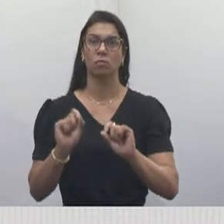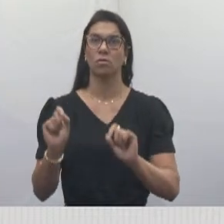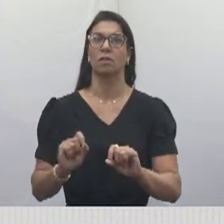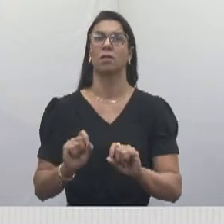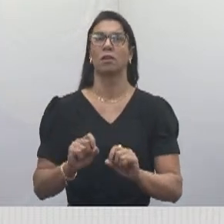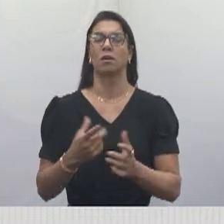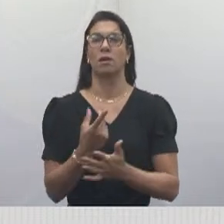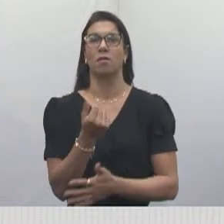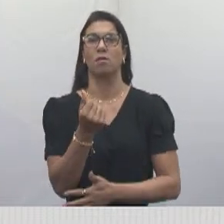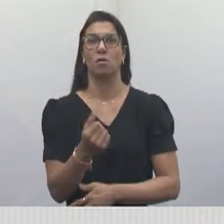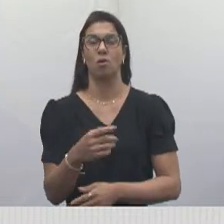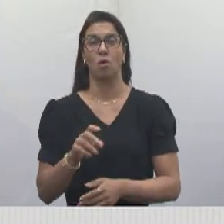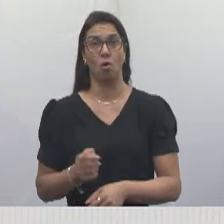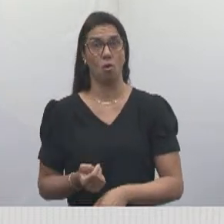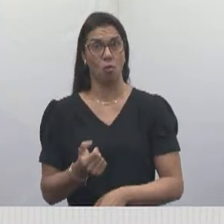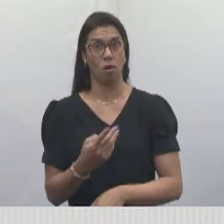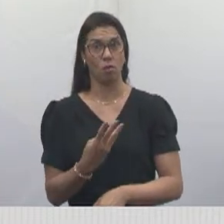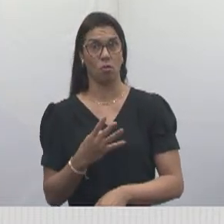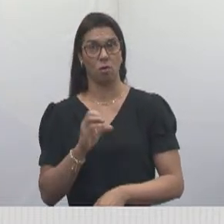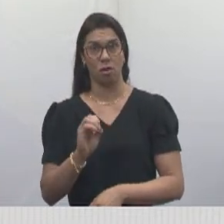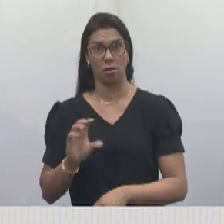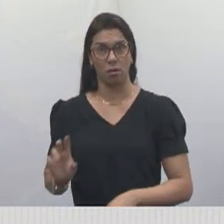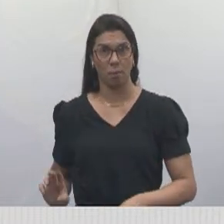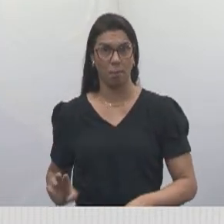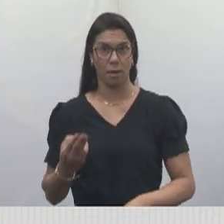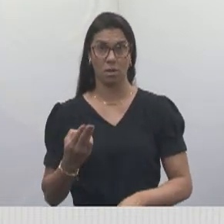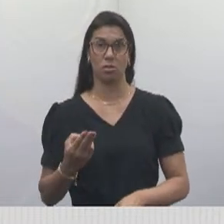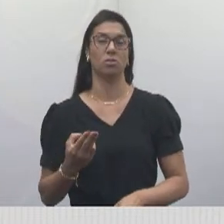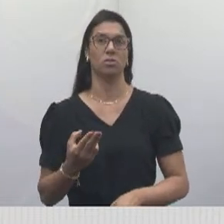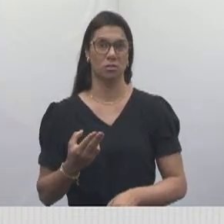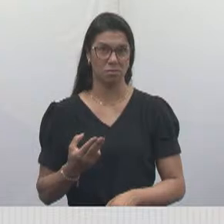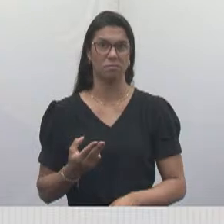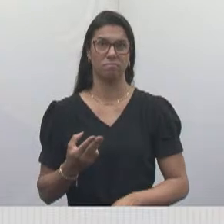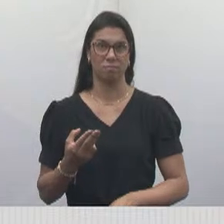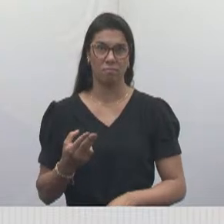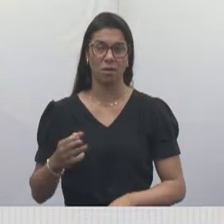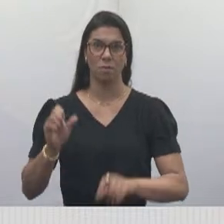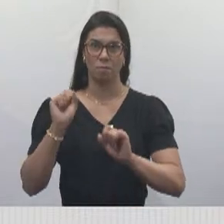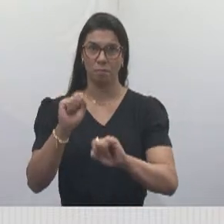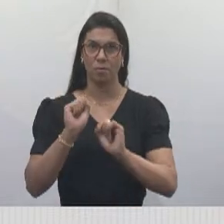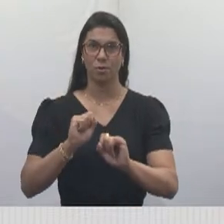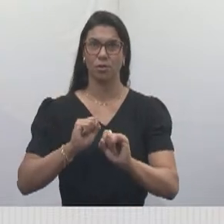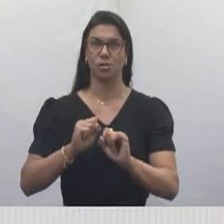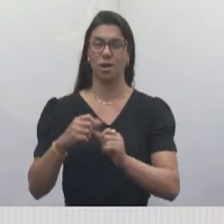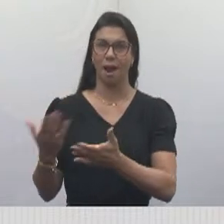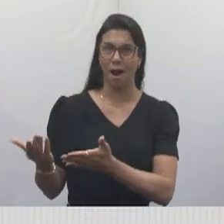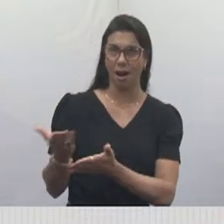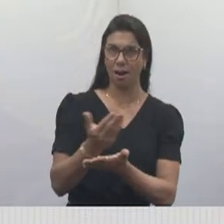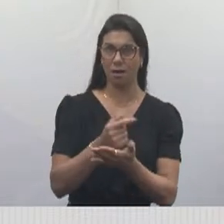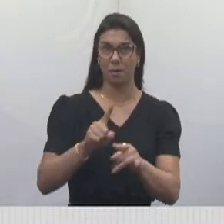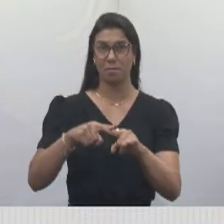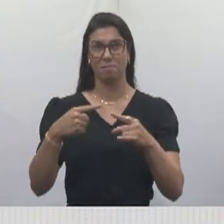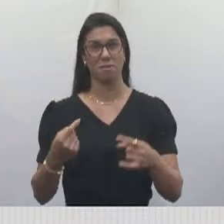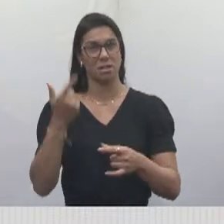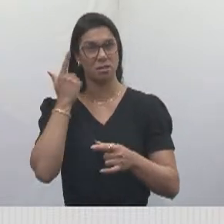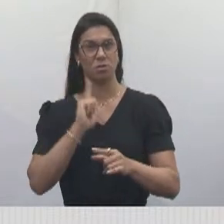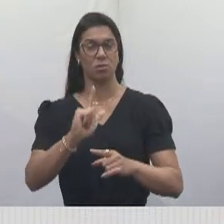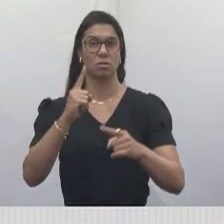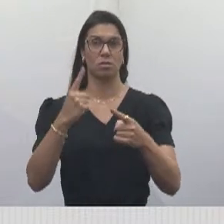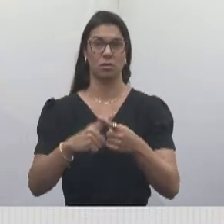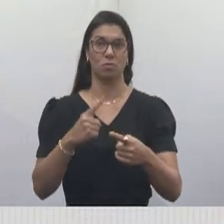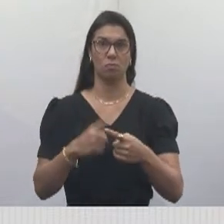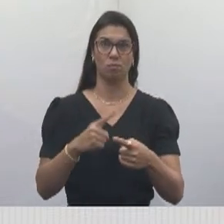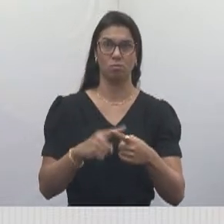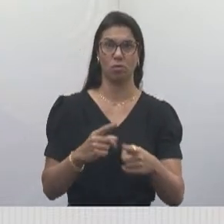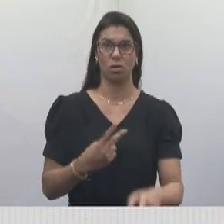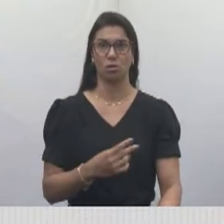quase 40 milhões. 40 milhões que estavam previstos para serem arrecadados, não foram arrecadados no